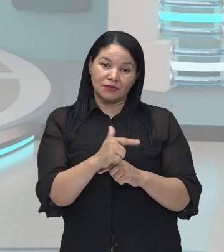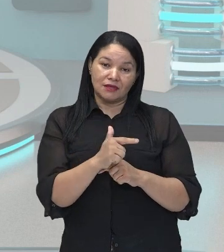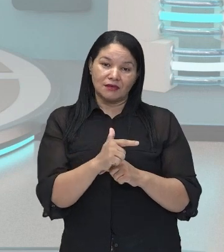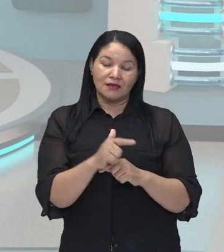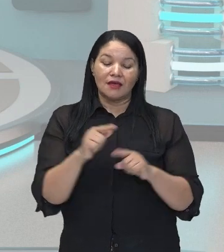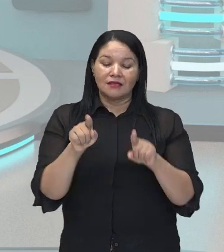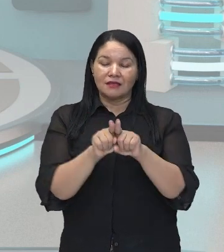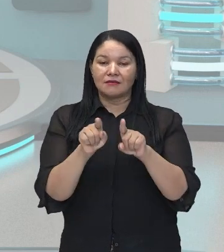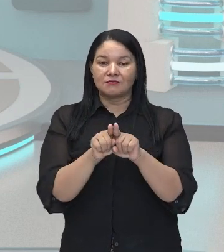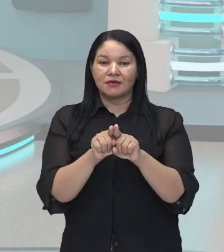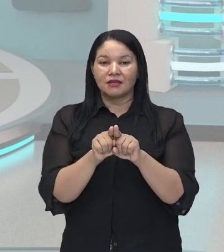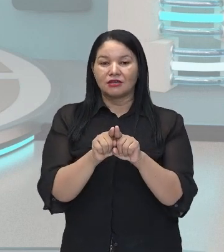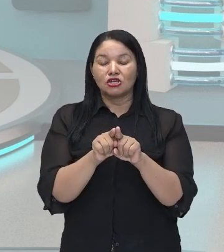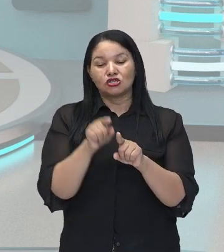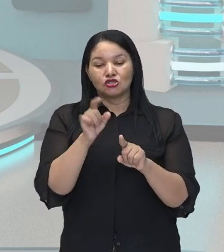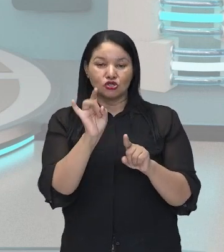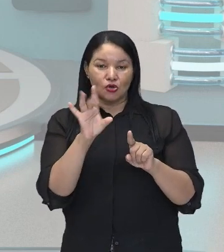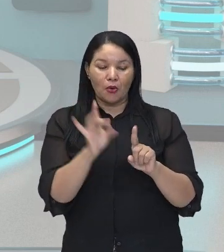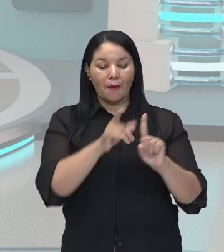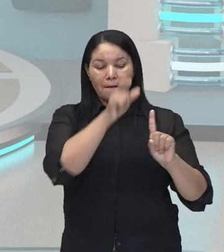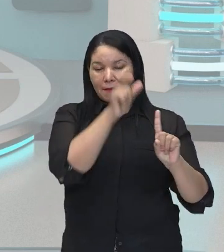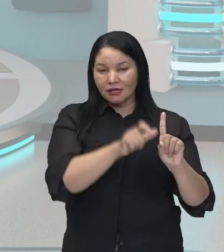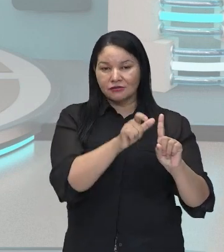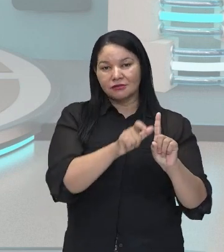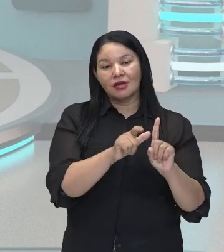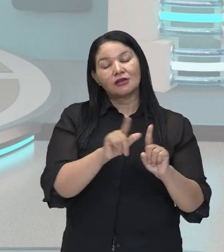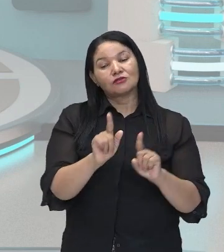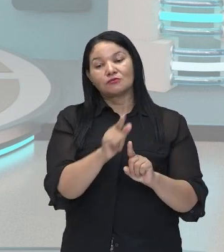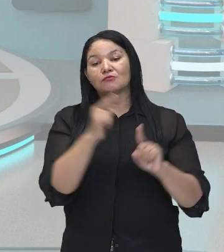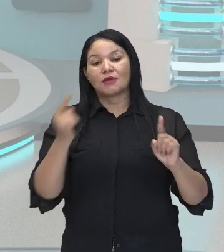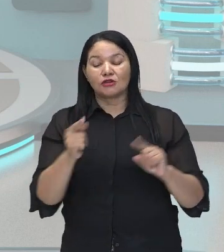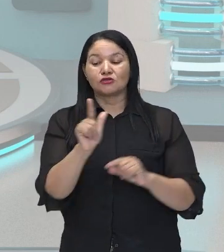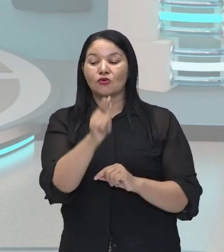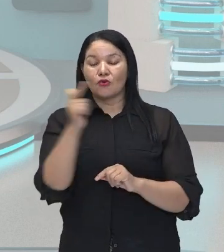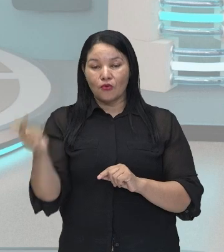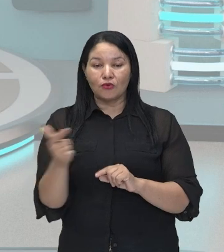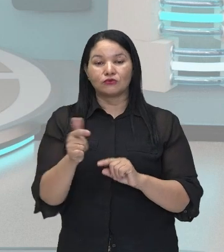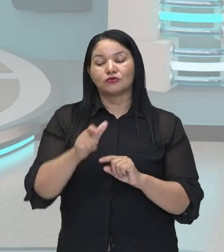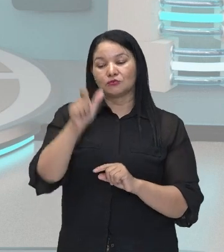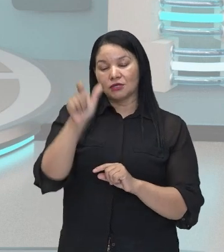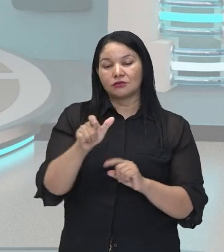esse personagem, muitos outros personagens desse período,